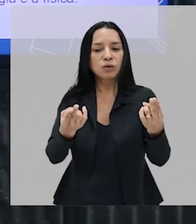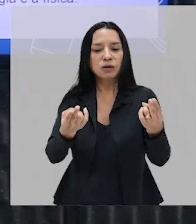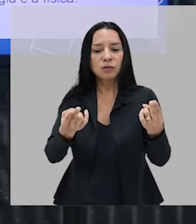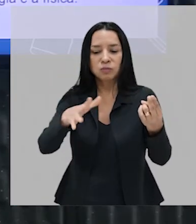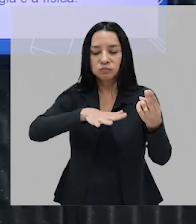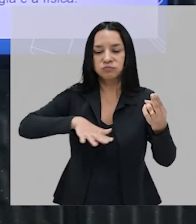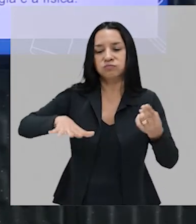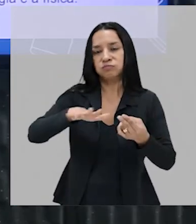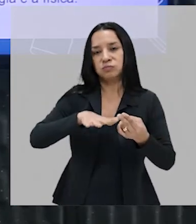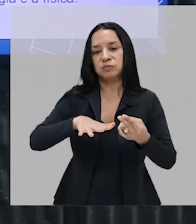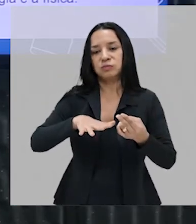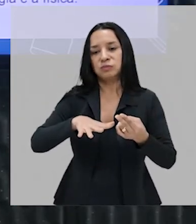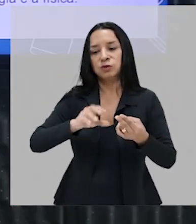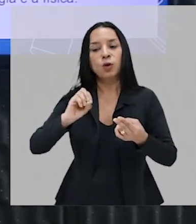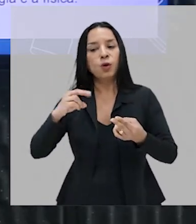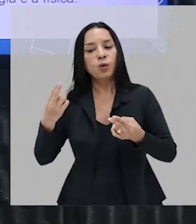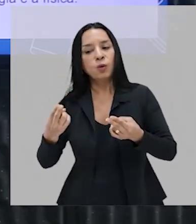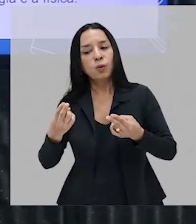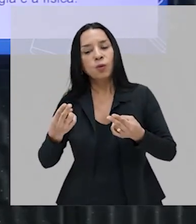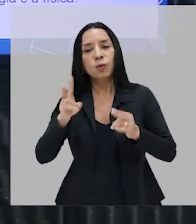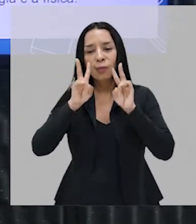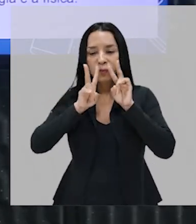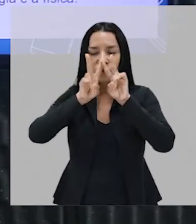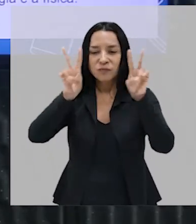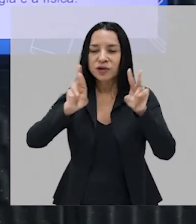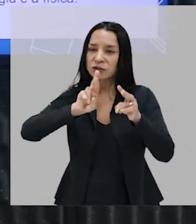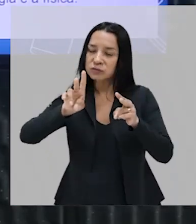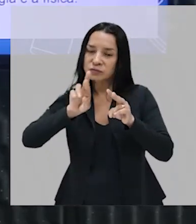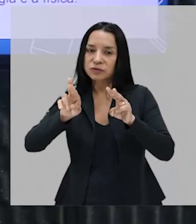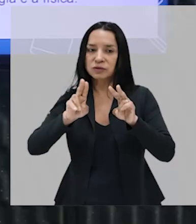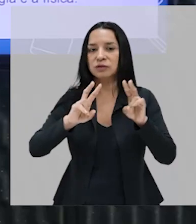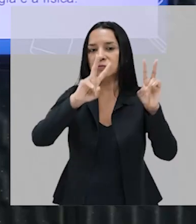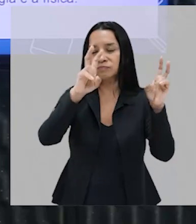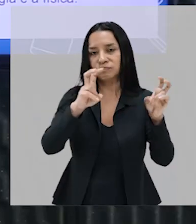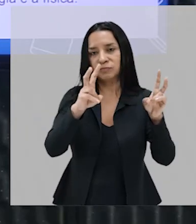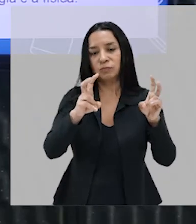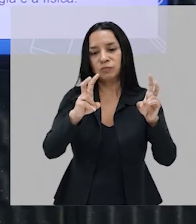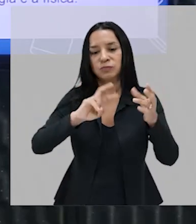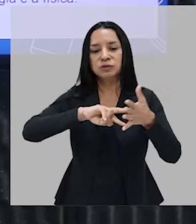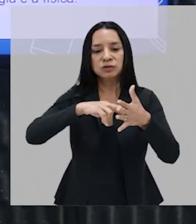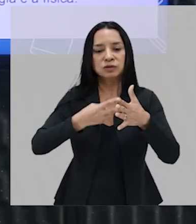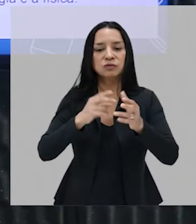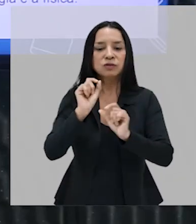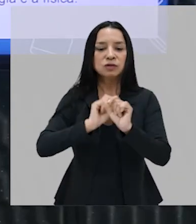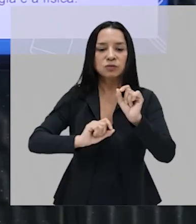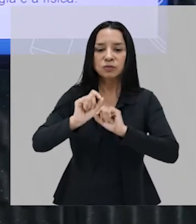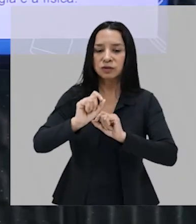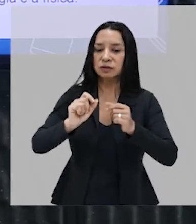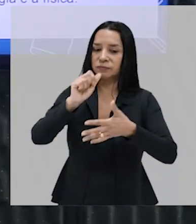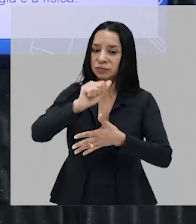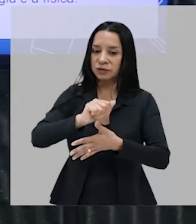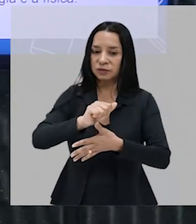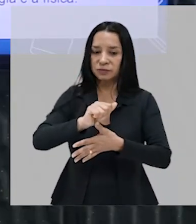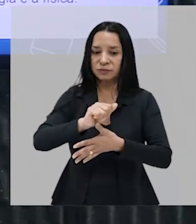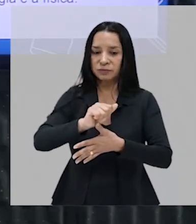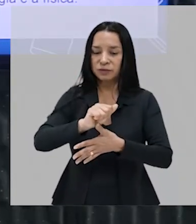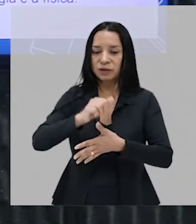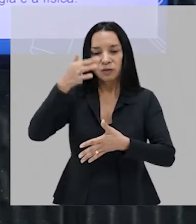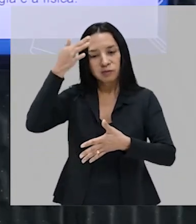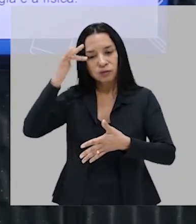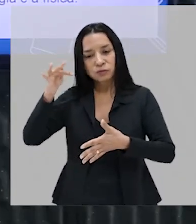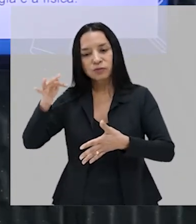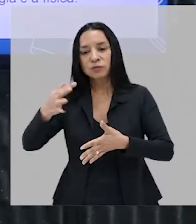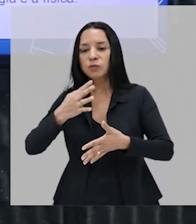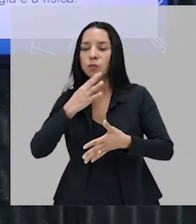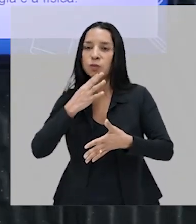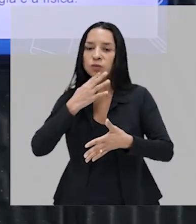tema. Tá? Então, isso significa dizer que a filosofia é um conhecimento crítico? Obviamente, a filosofia é um conhecimento crítico.